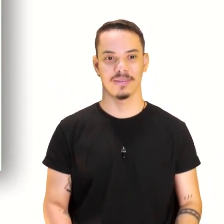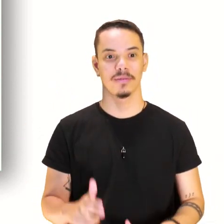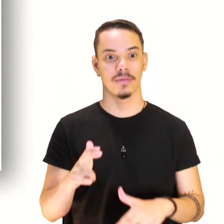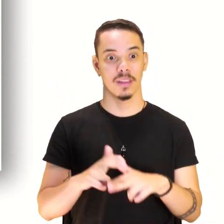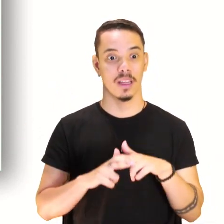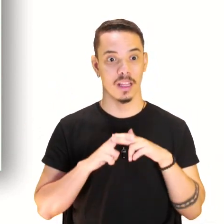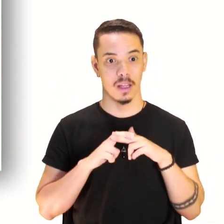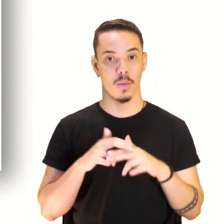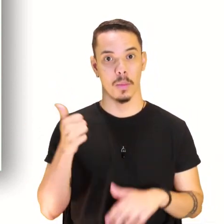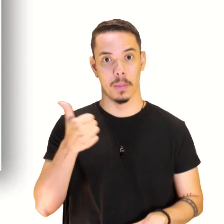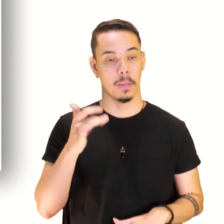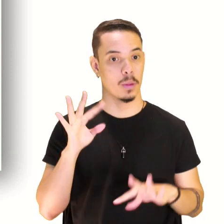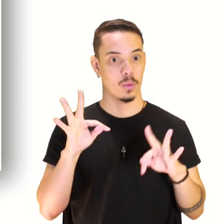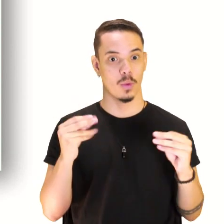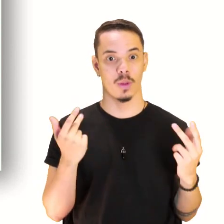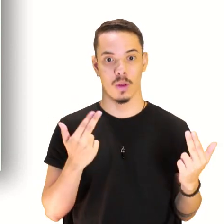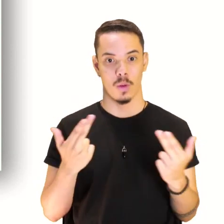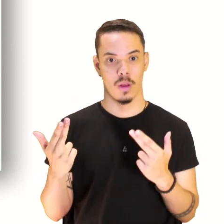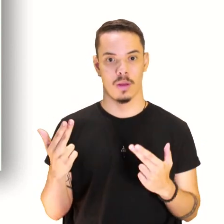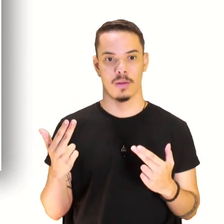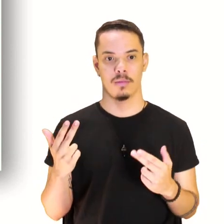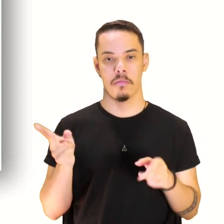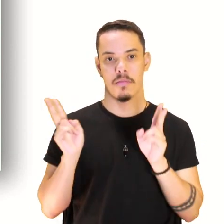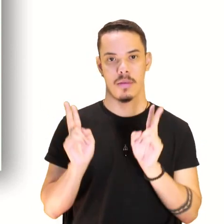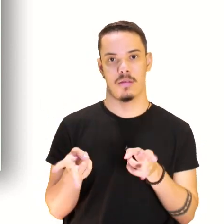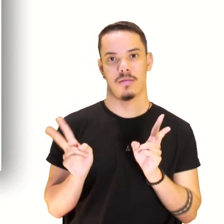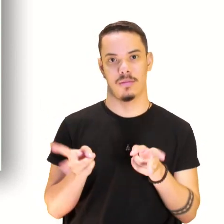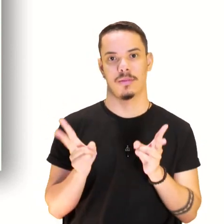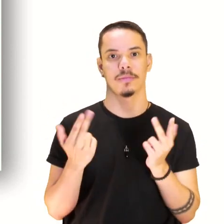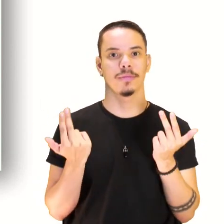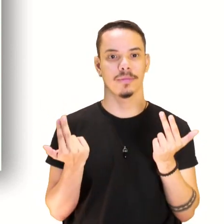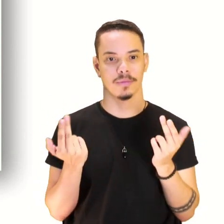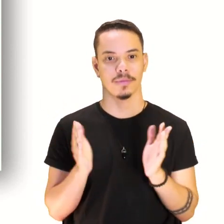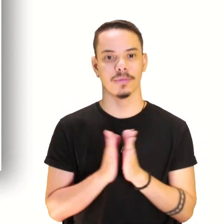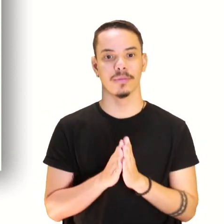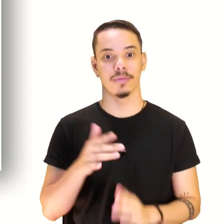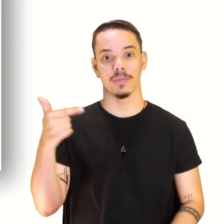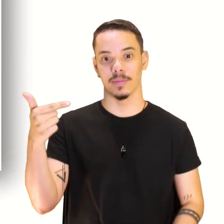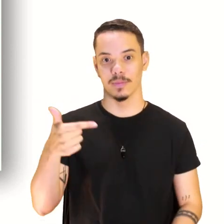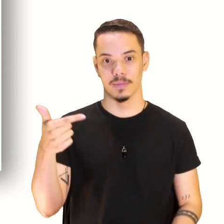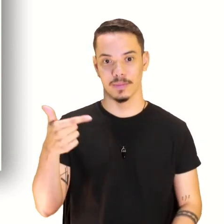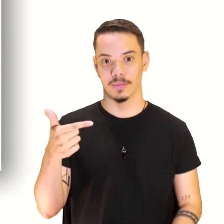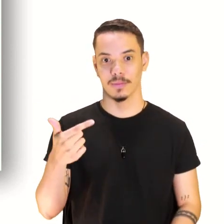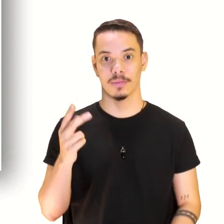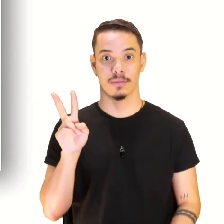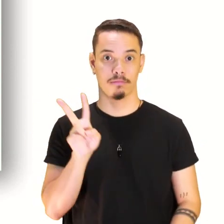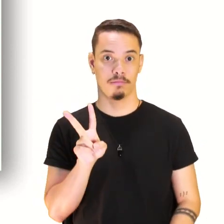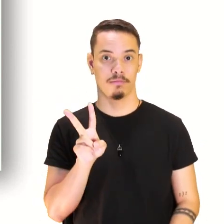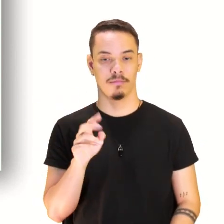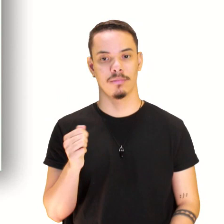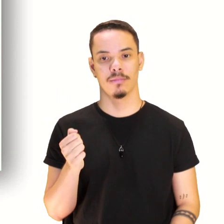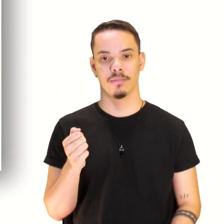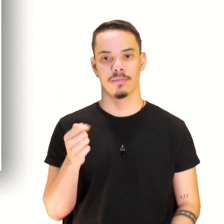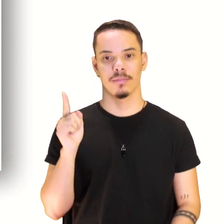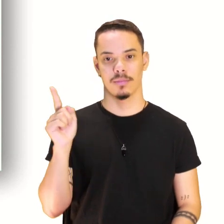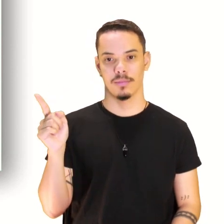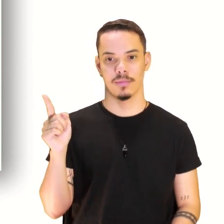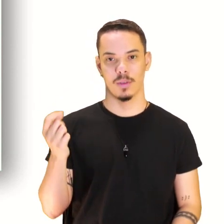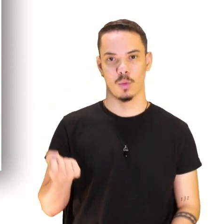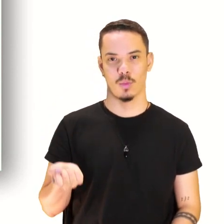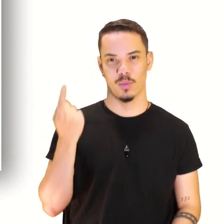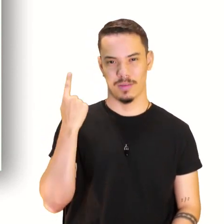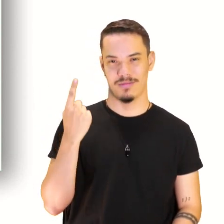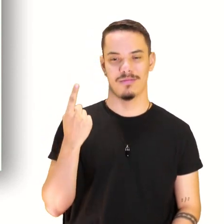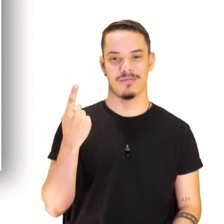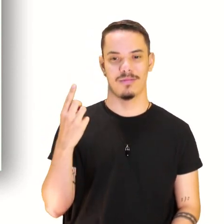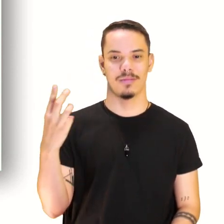mundo igualzinho, né? Isso, Equi perfeitinho. quer dizer mesmos lados. O isósceles, 2. 2. E o escaleno é o esquisito.